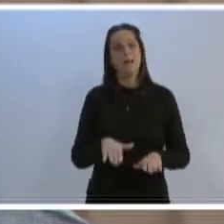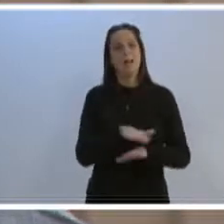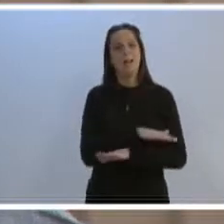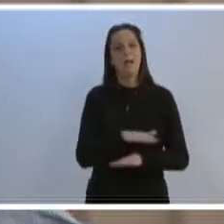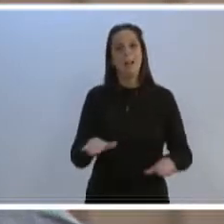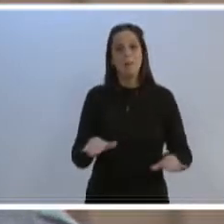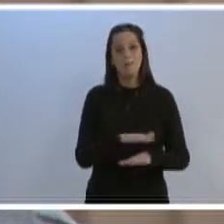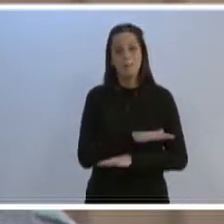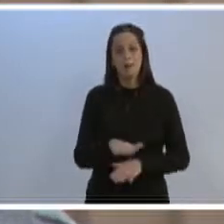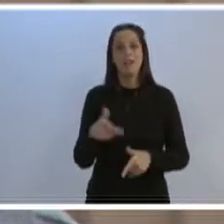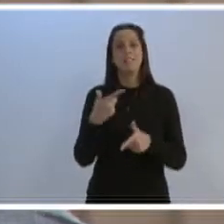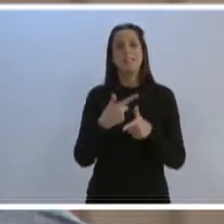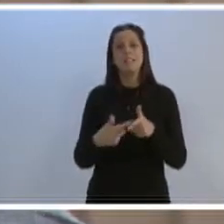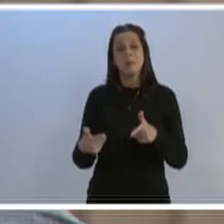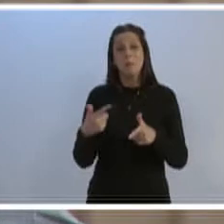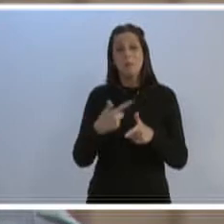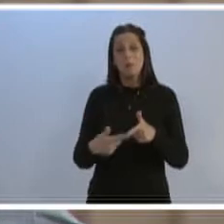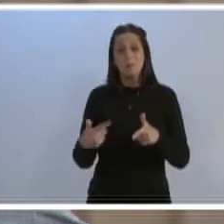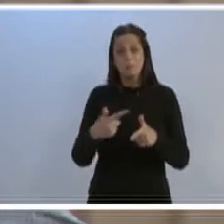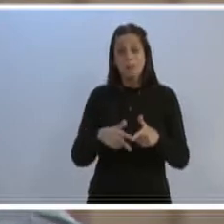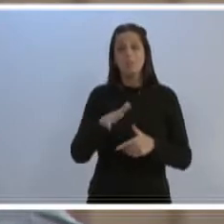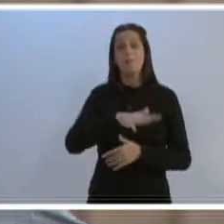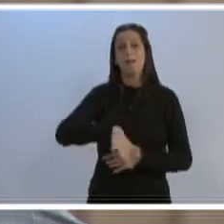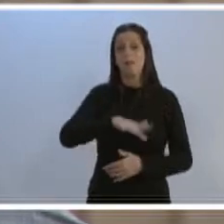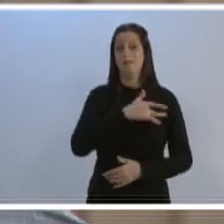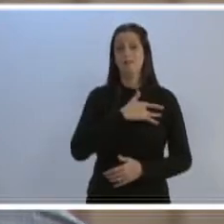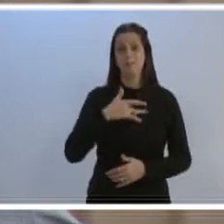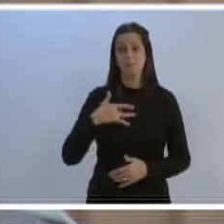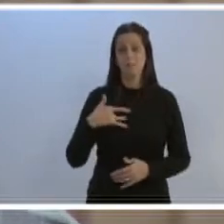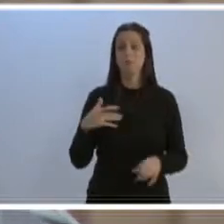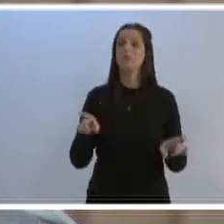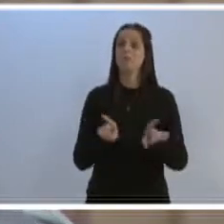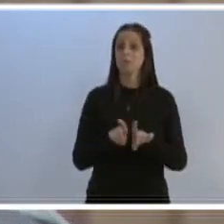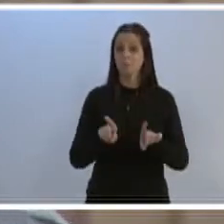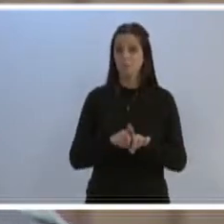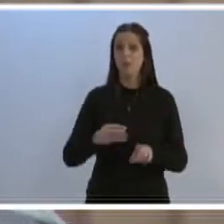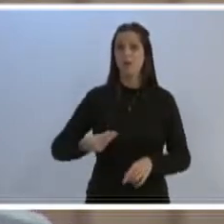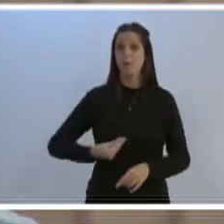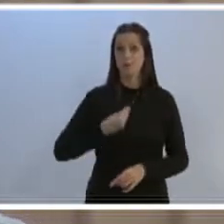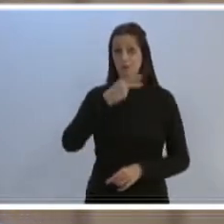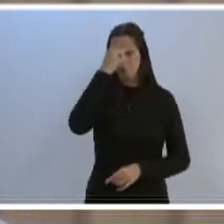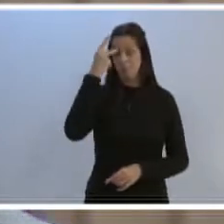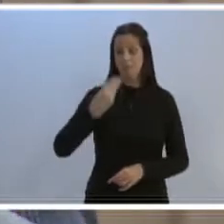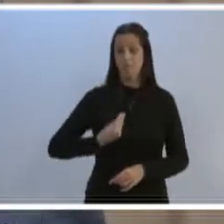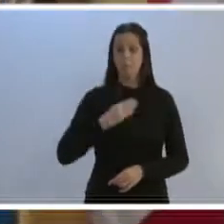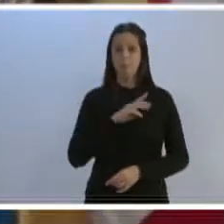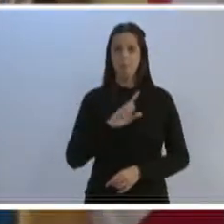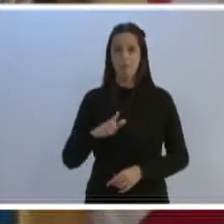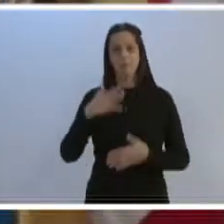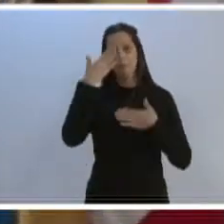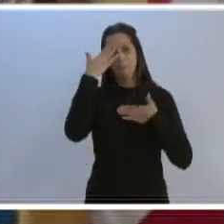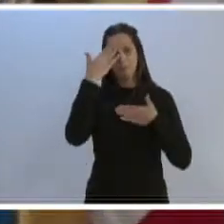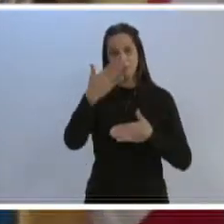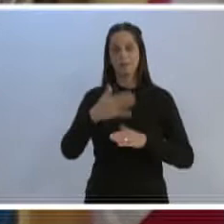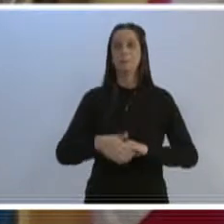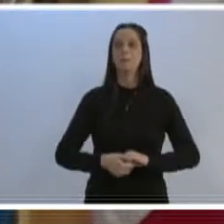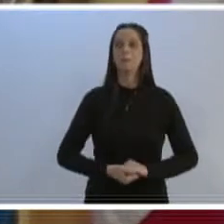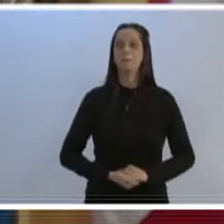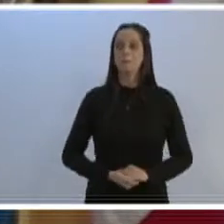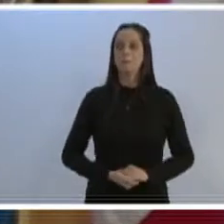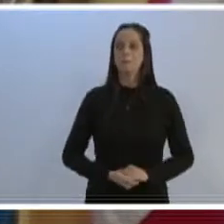sangria na saúde e na vida dos guimarães obrigado obrigado doutor